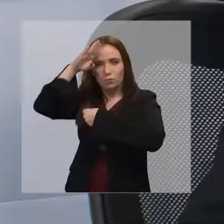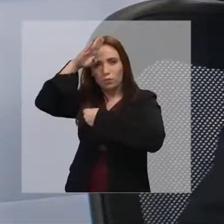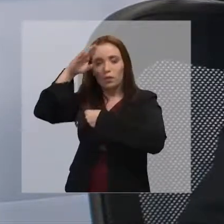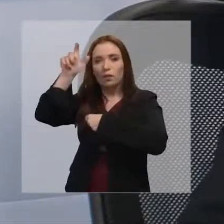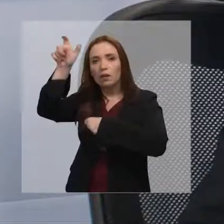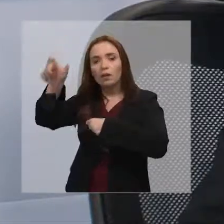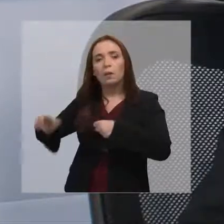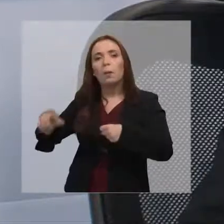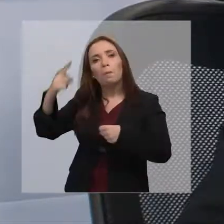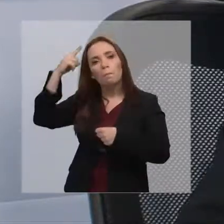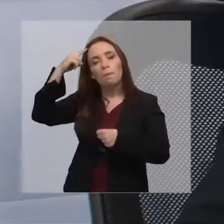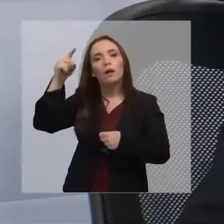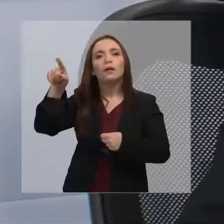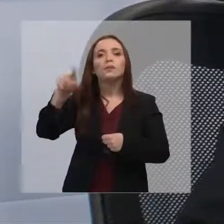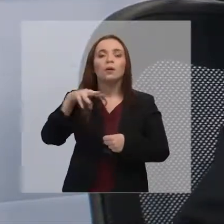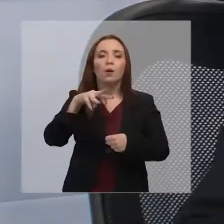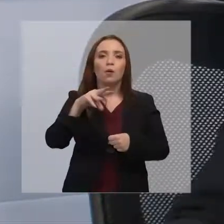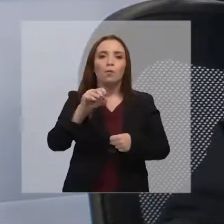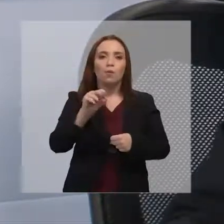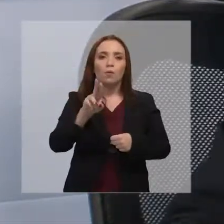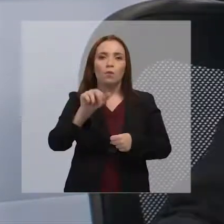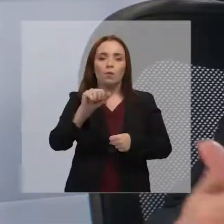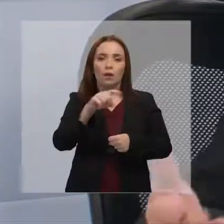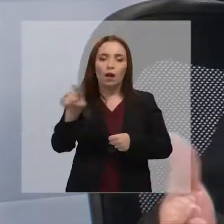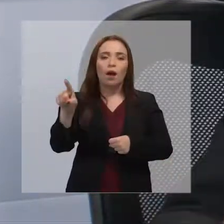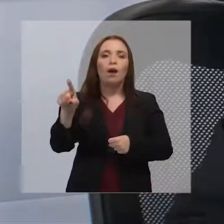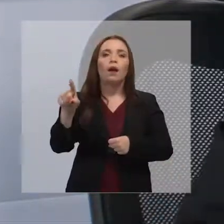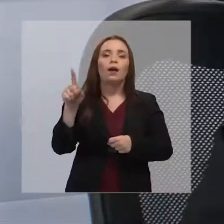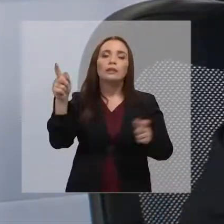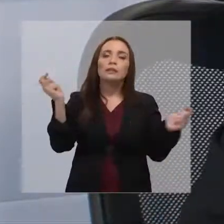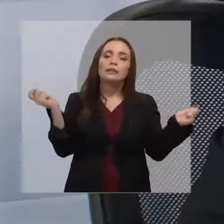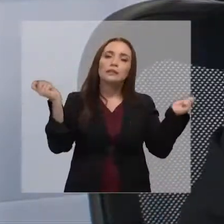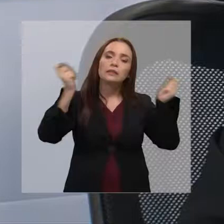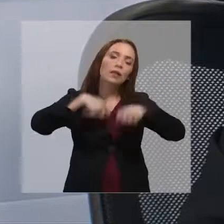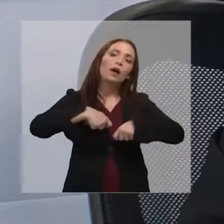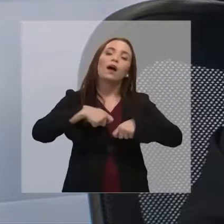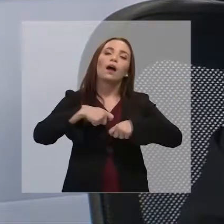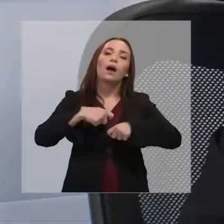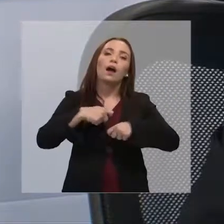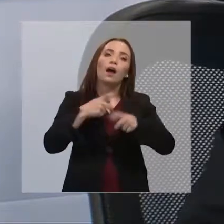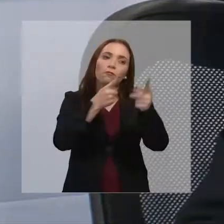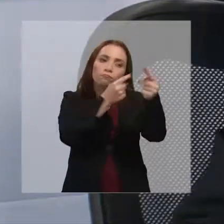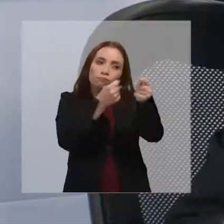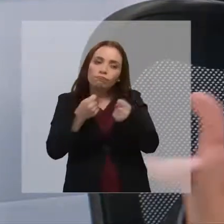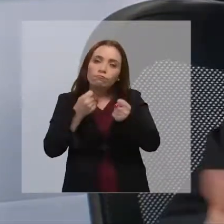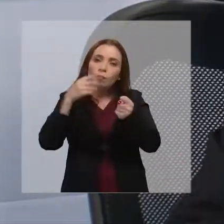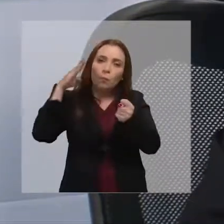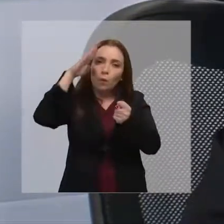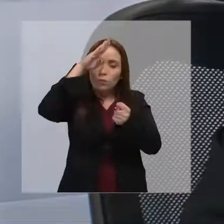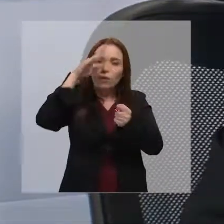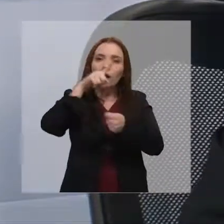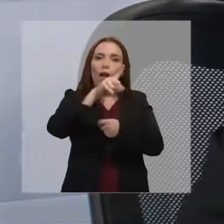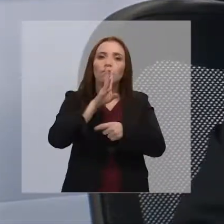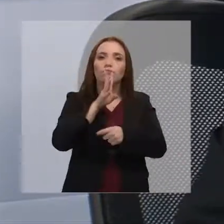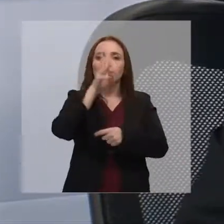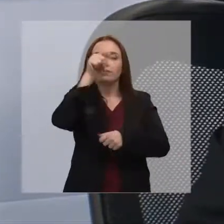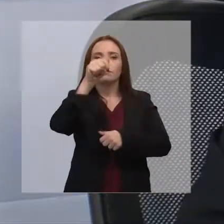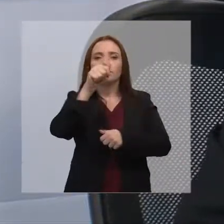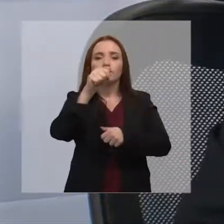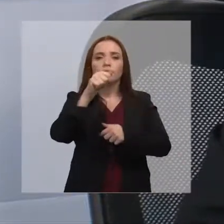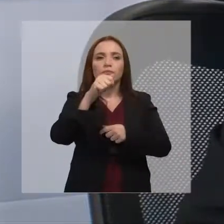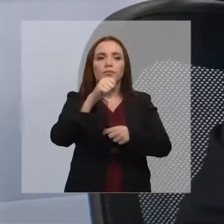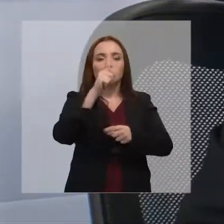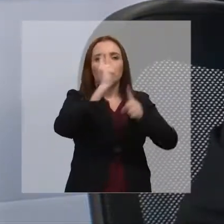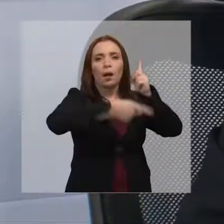como a única pessoa que pode impedir, de alguma maneira, que o presidente continue